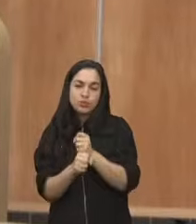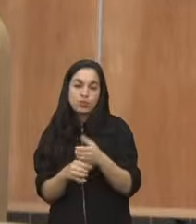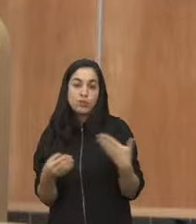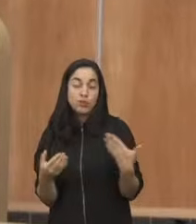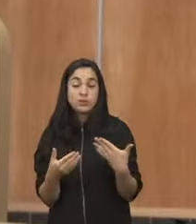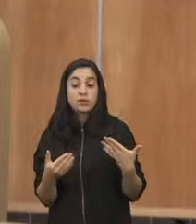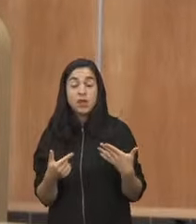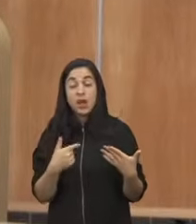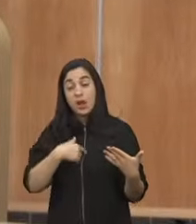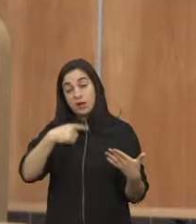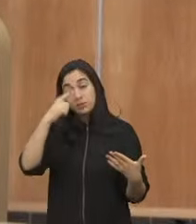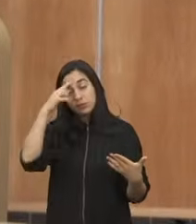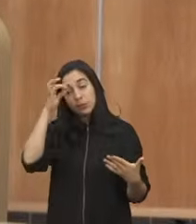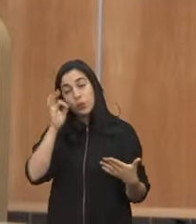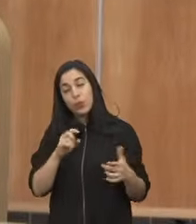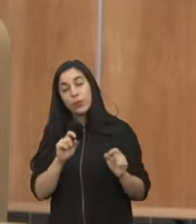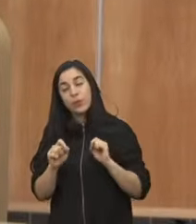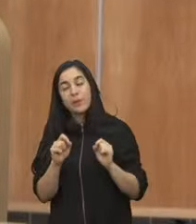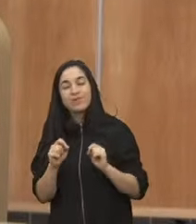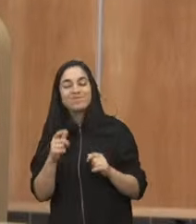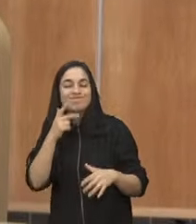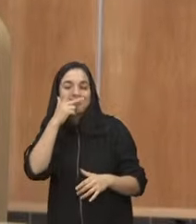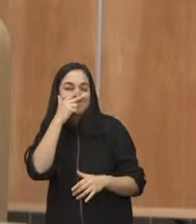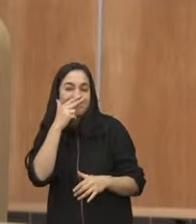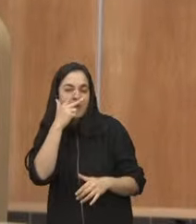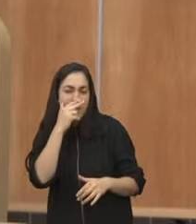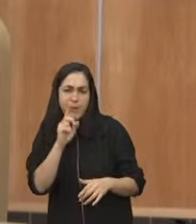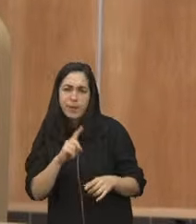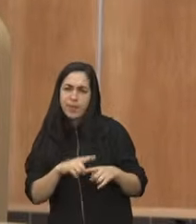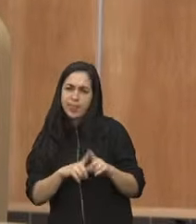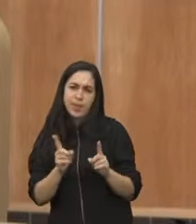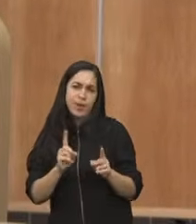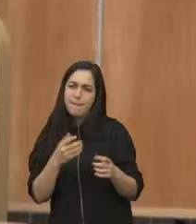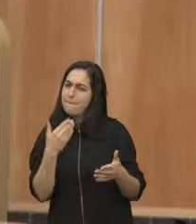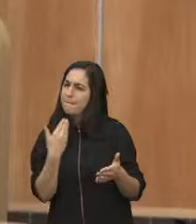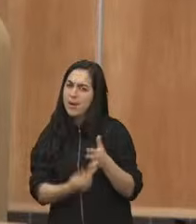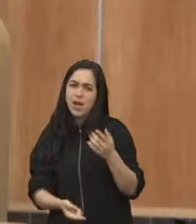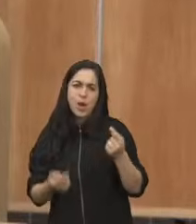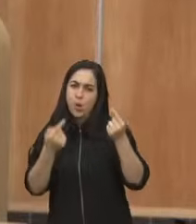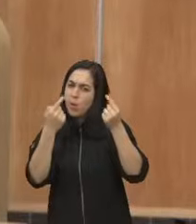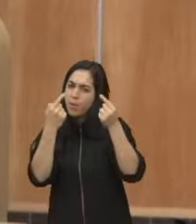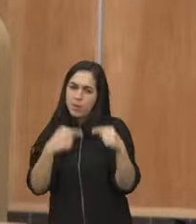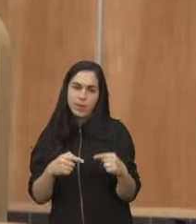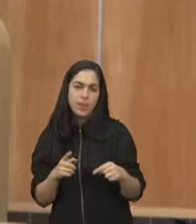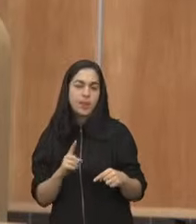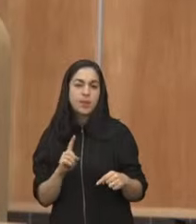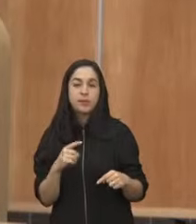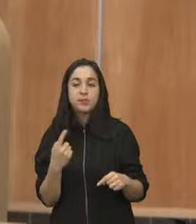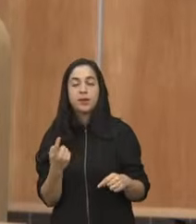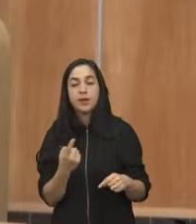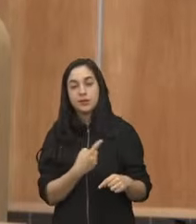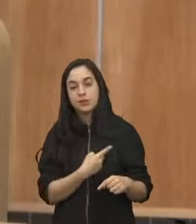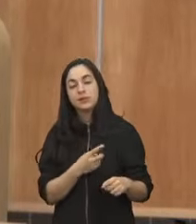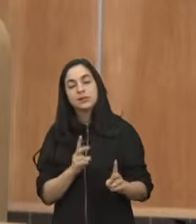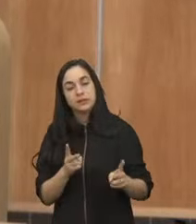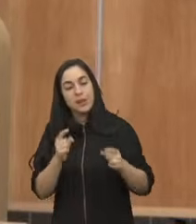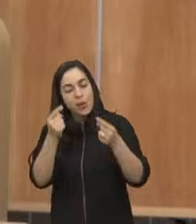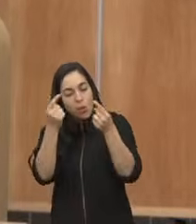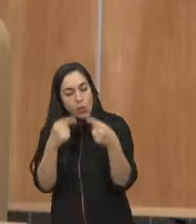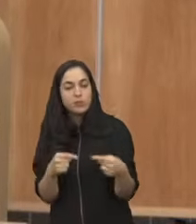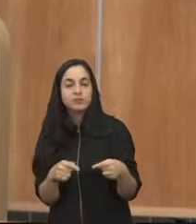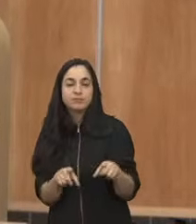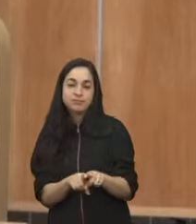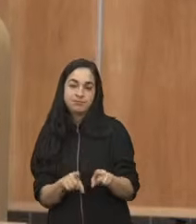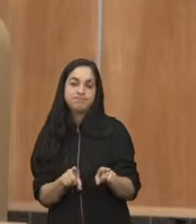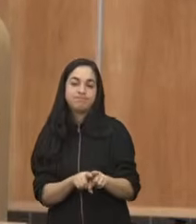pareça, nós não vamos perder nossa competitividade, não. Nós vamos estar competitivos